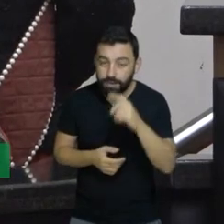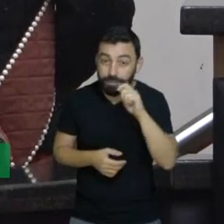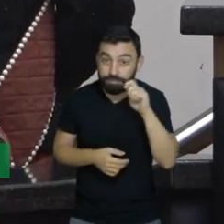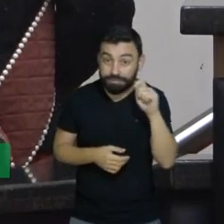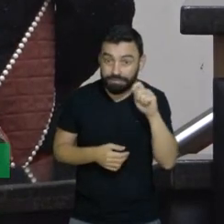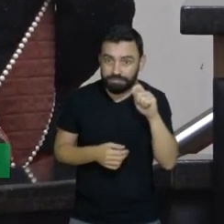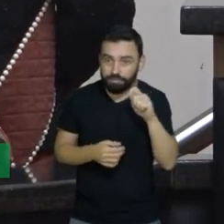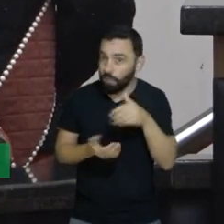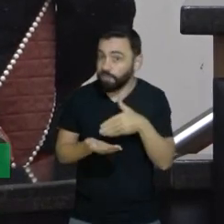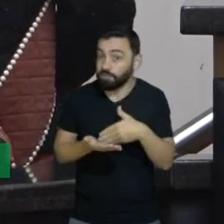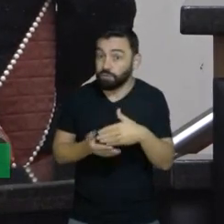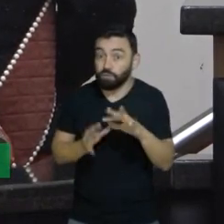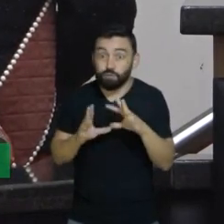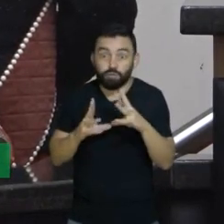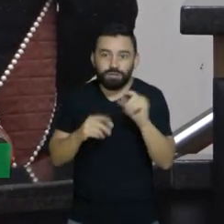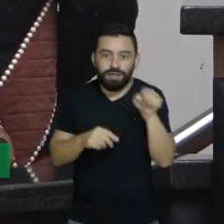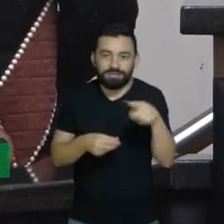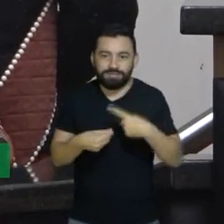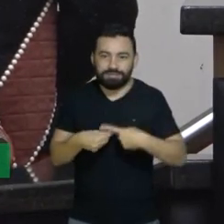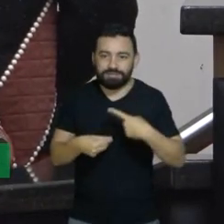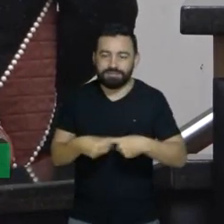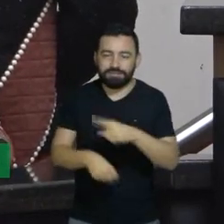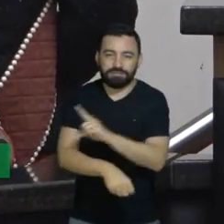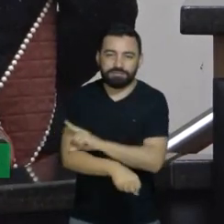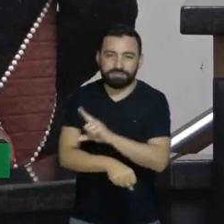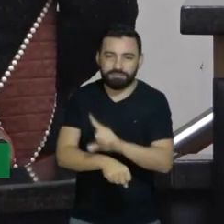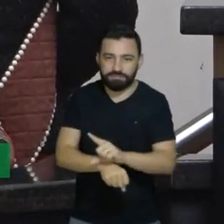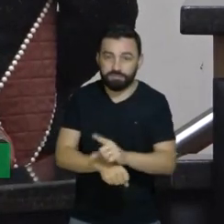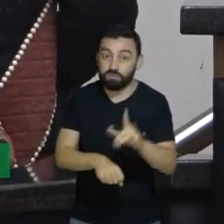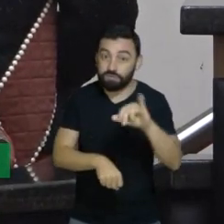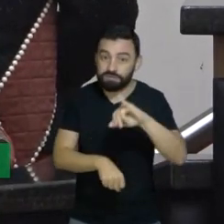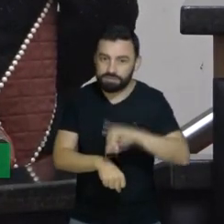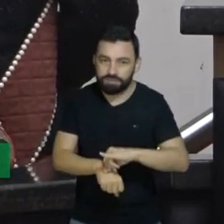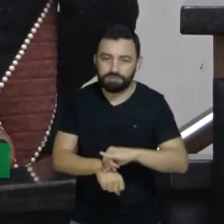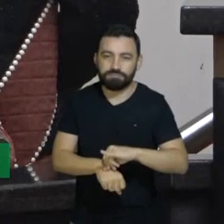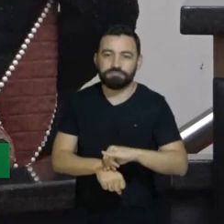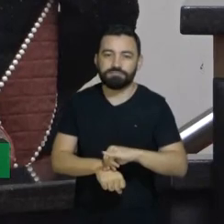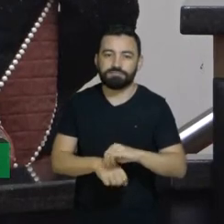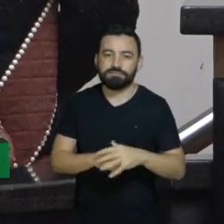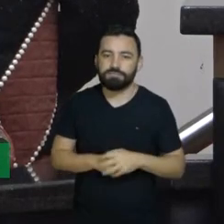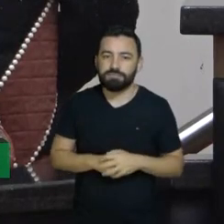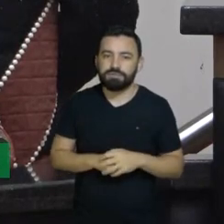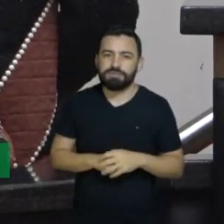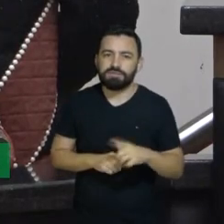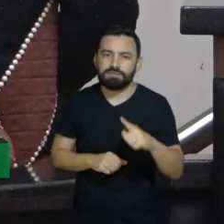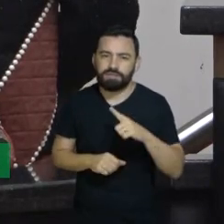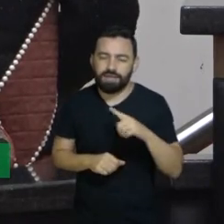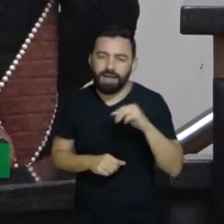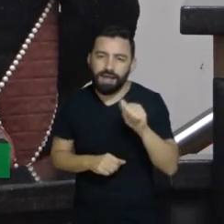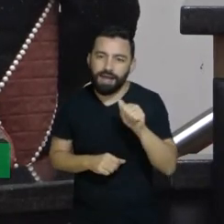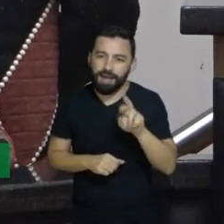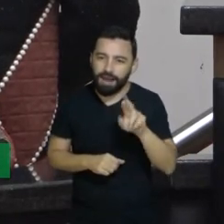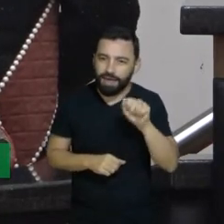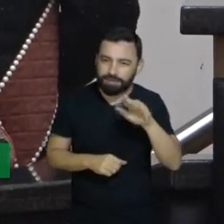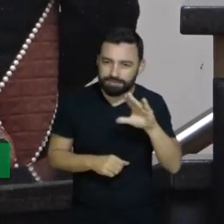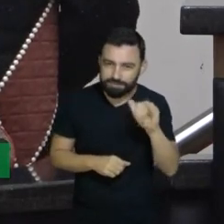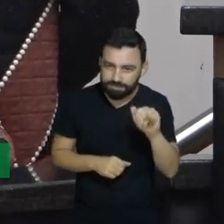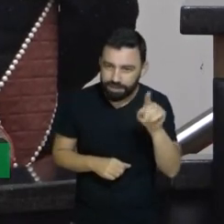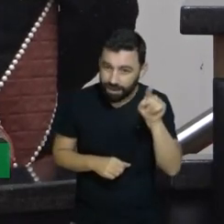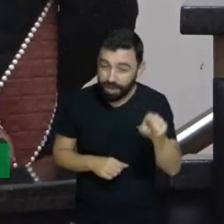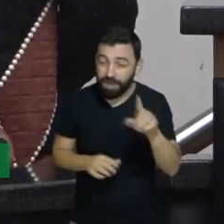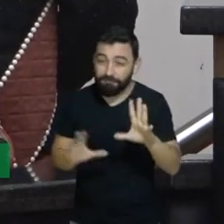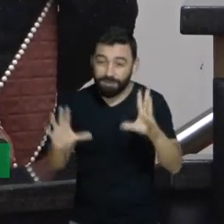tudo começou na nossa cidade de Lages. Ali no centro da cidade, onde Araci Paim, que é o idealizador da Festa Nacional do